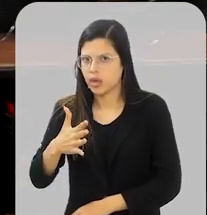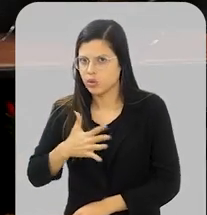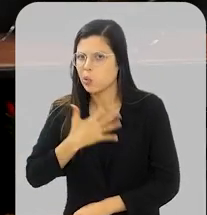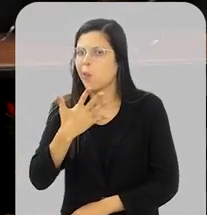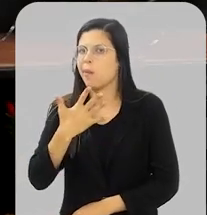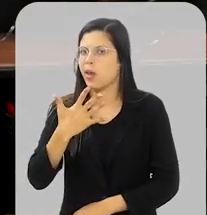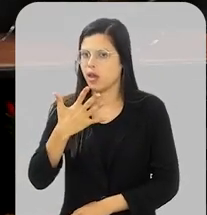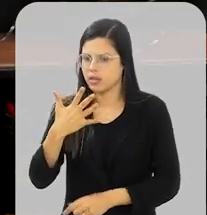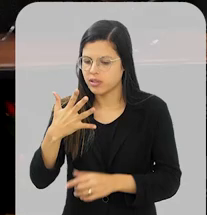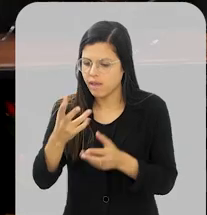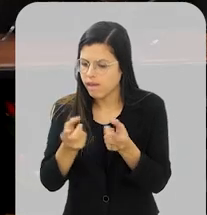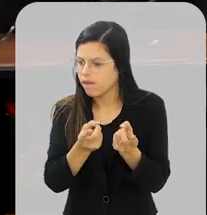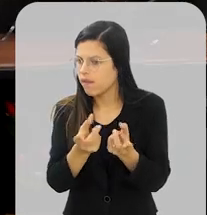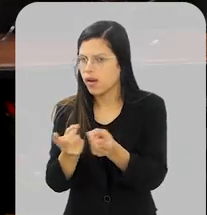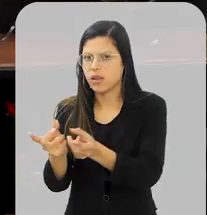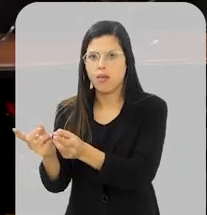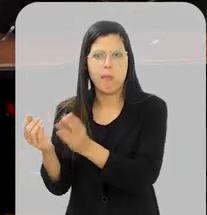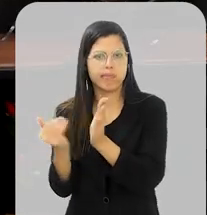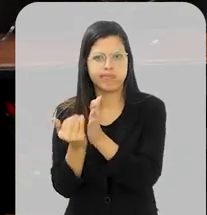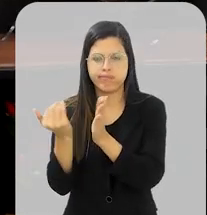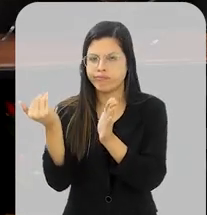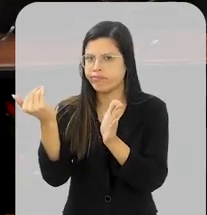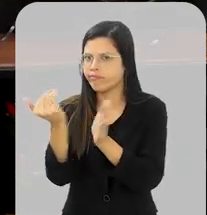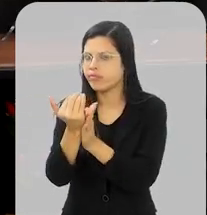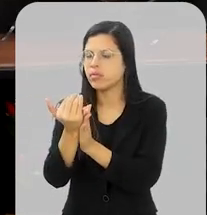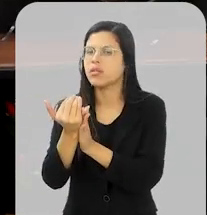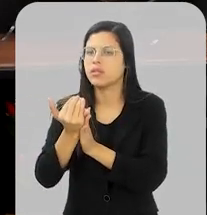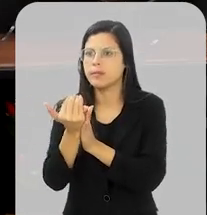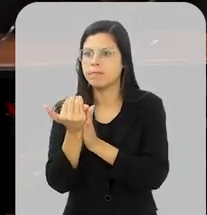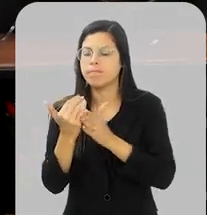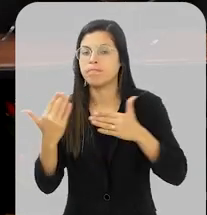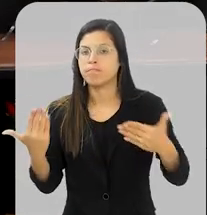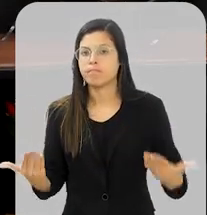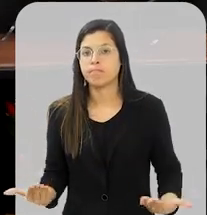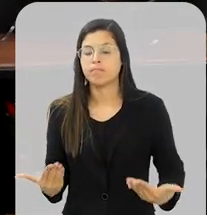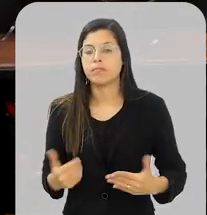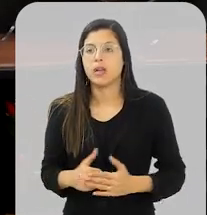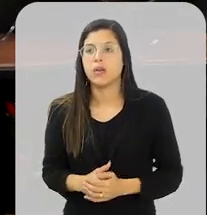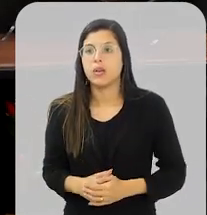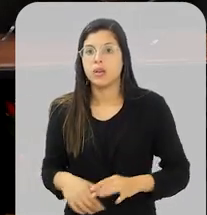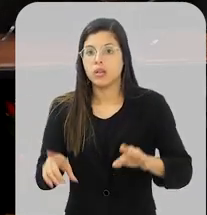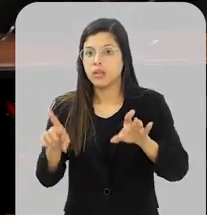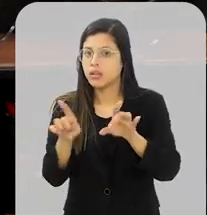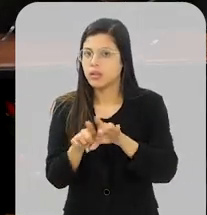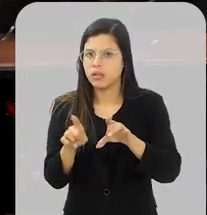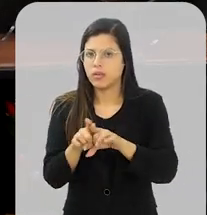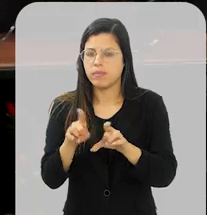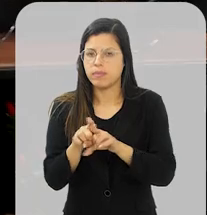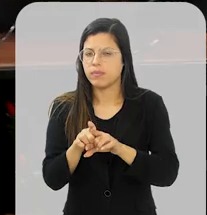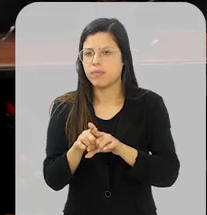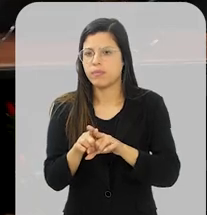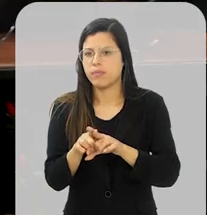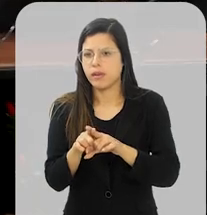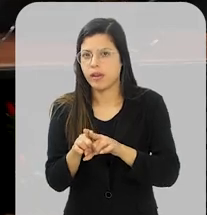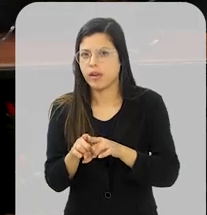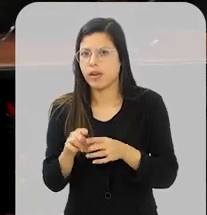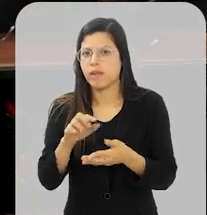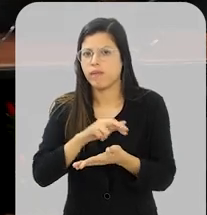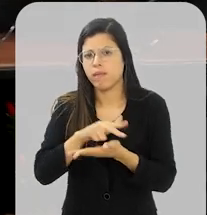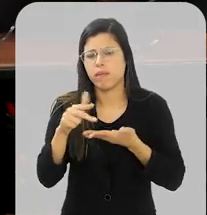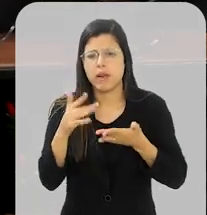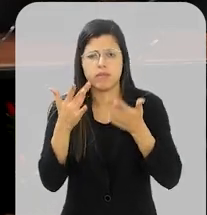foi uma surpresa de bilheteria, foi uma surpresa de tudo. Então, e também as